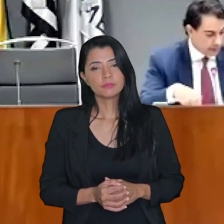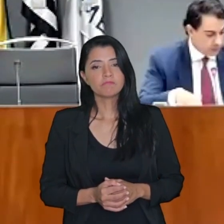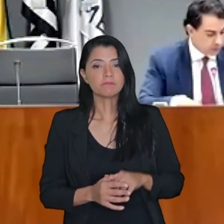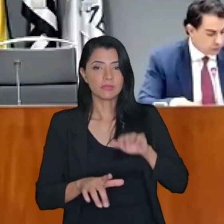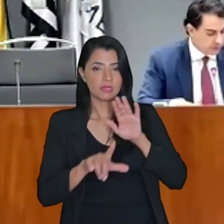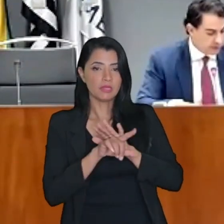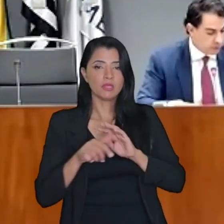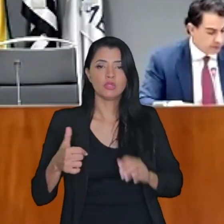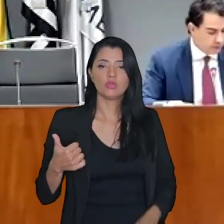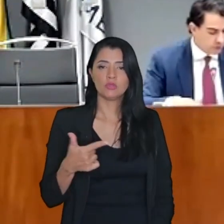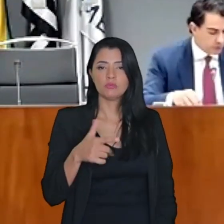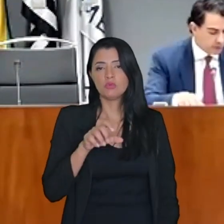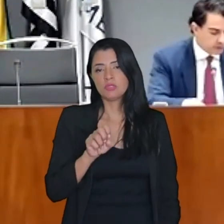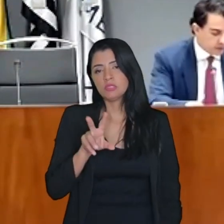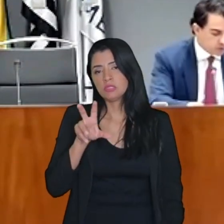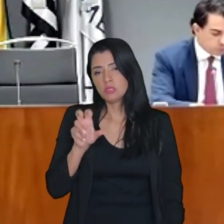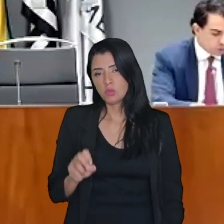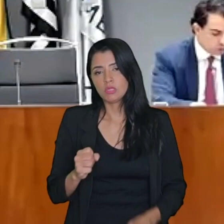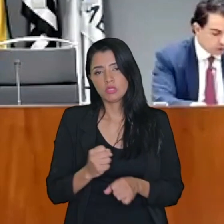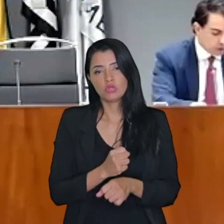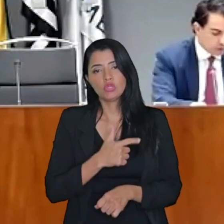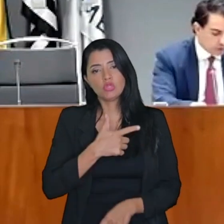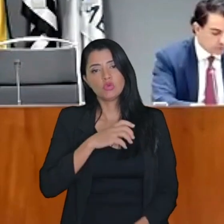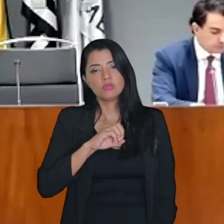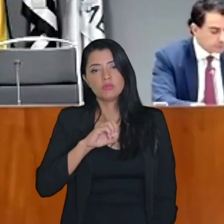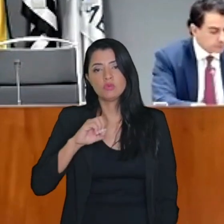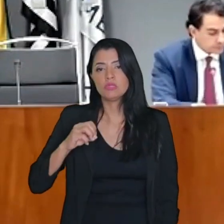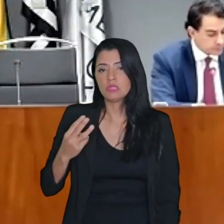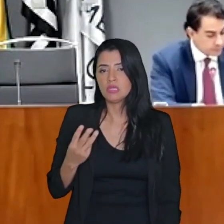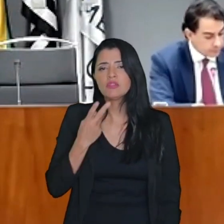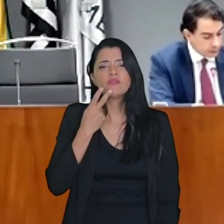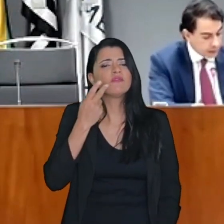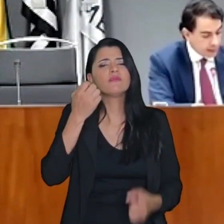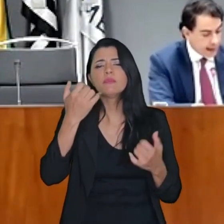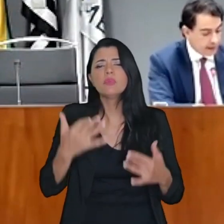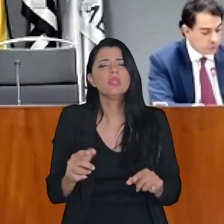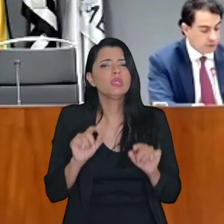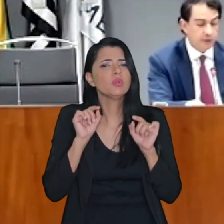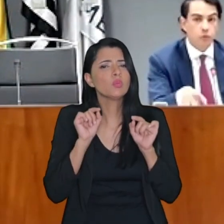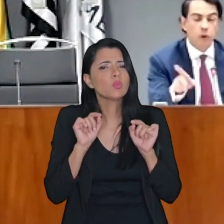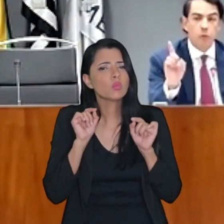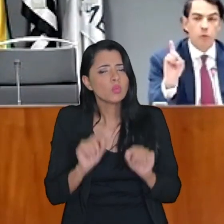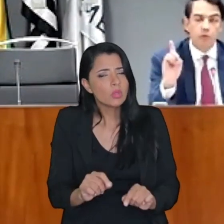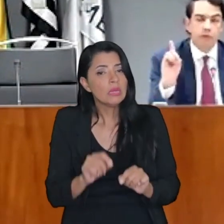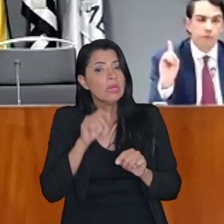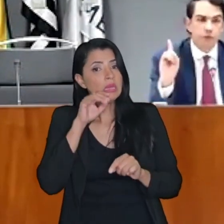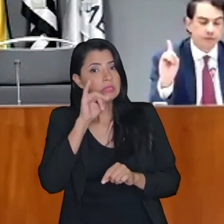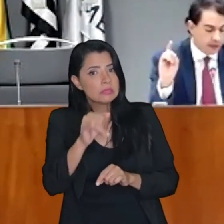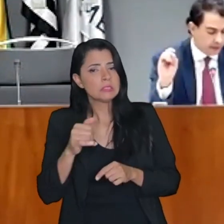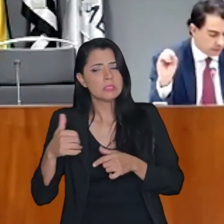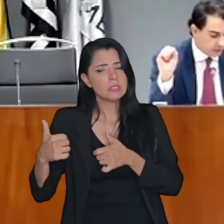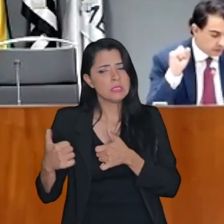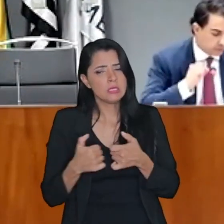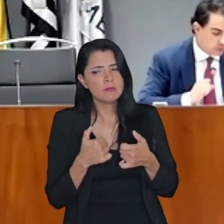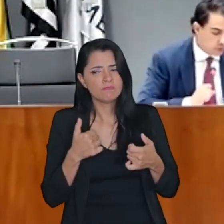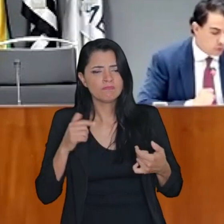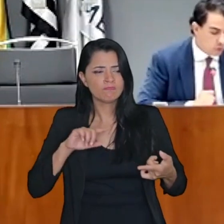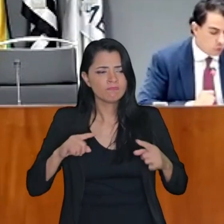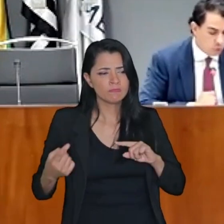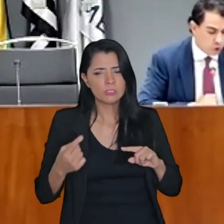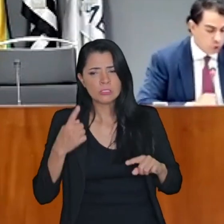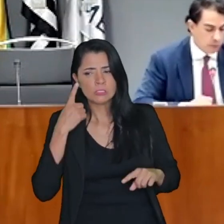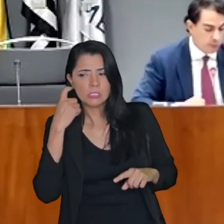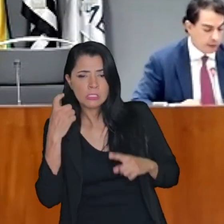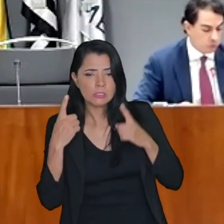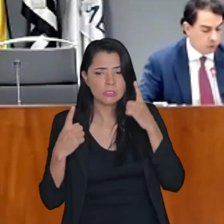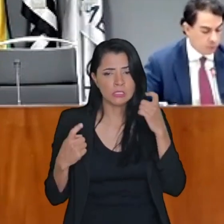da Lei 12.850 de 2013, que dispõe o seguinte: em caso de eventual conflito de interesses